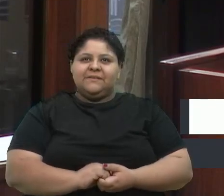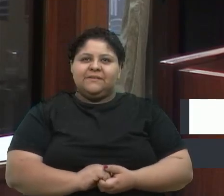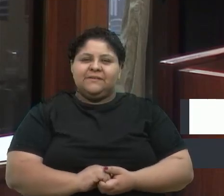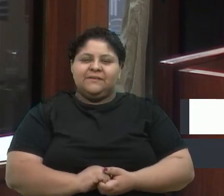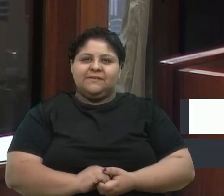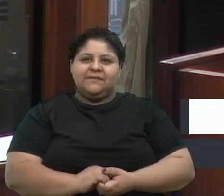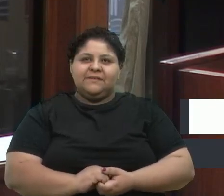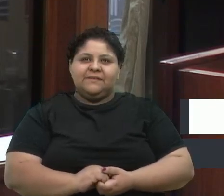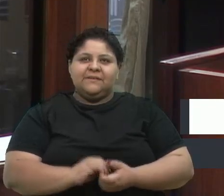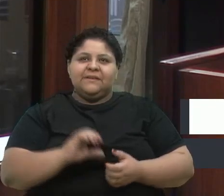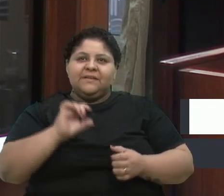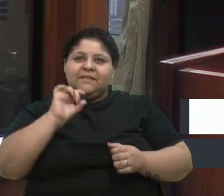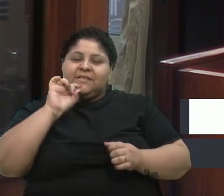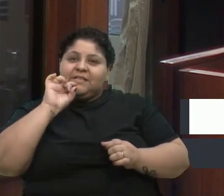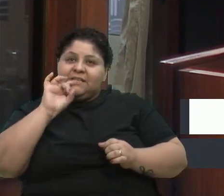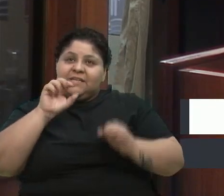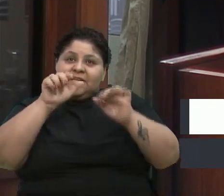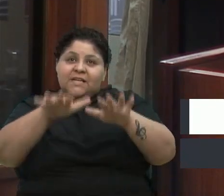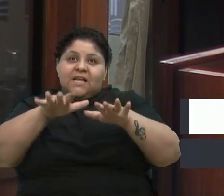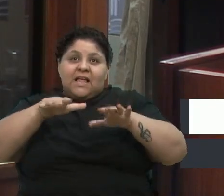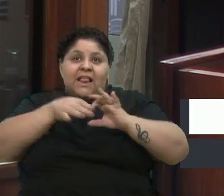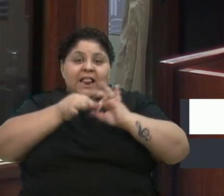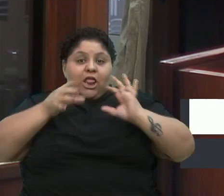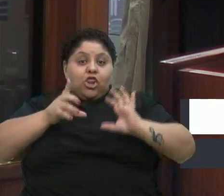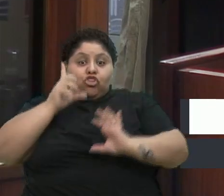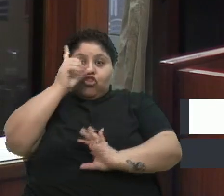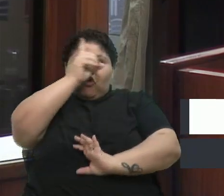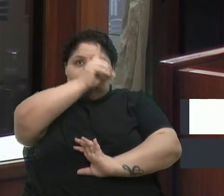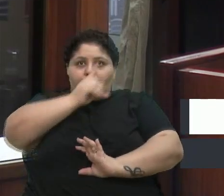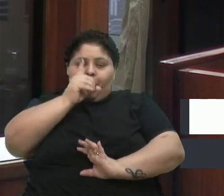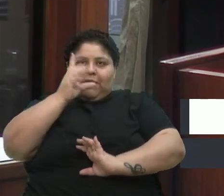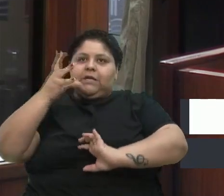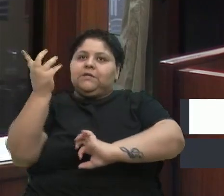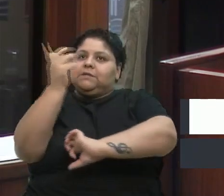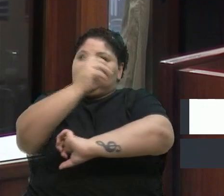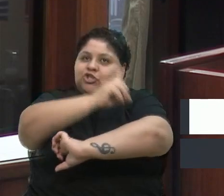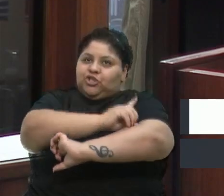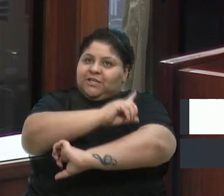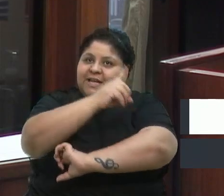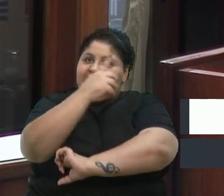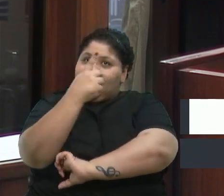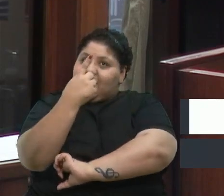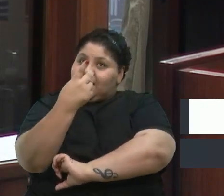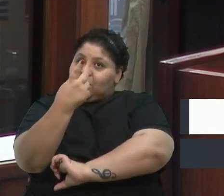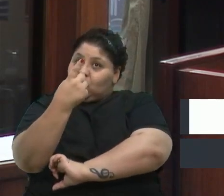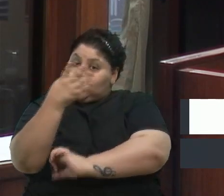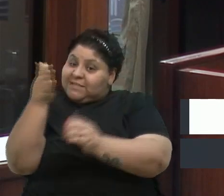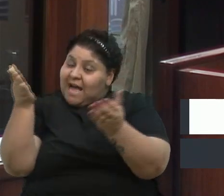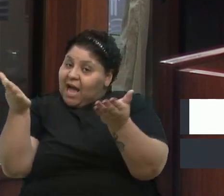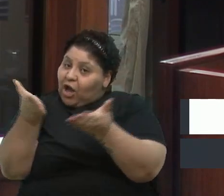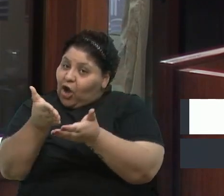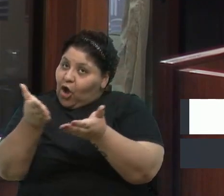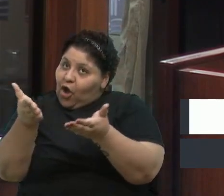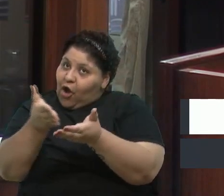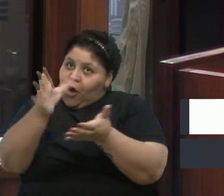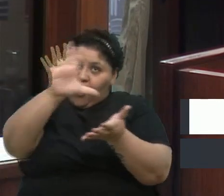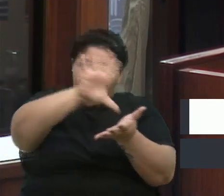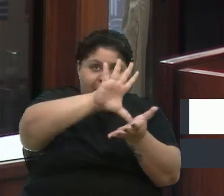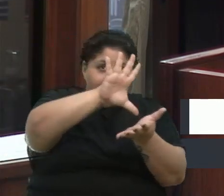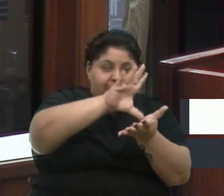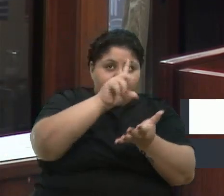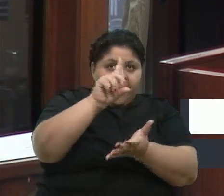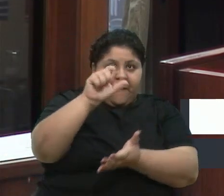Só corrigindo, gente, a Parada Livre é domingo. Dia 12, domingo agora, tá? Na Praça Dante.